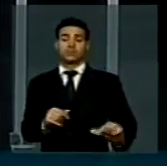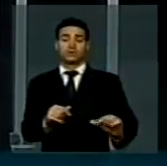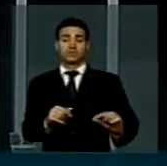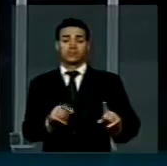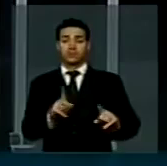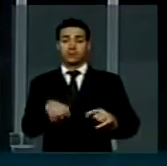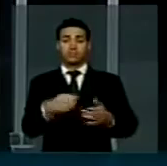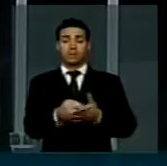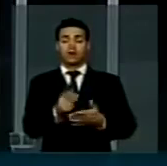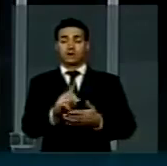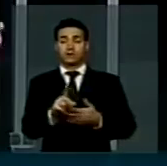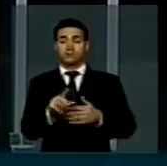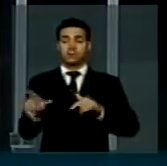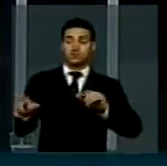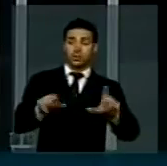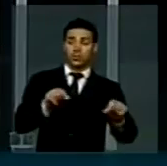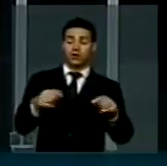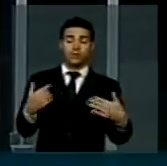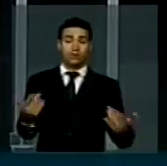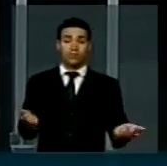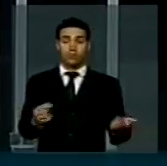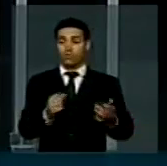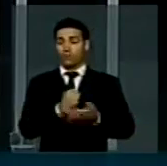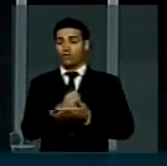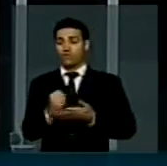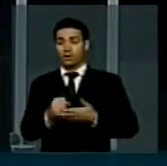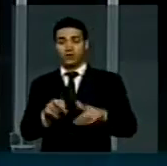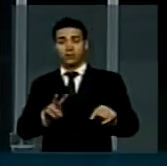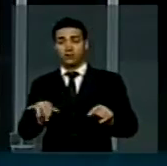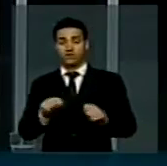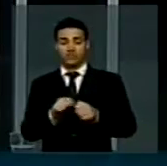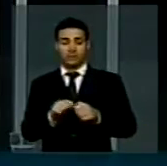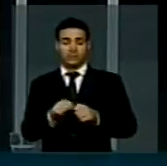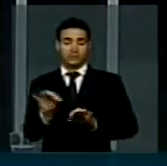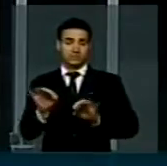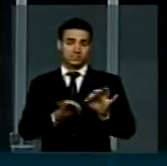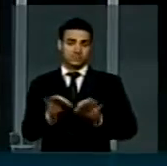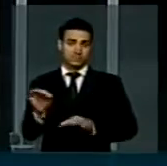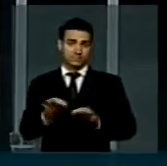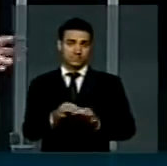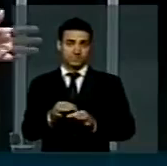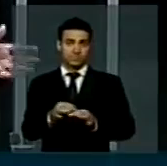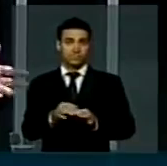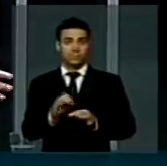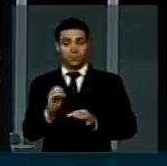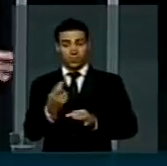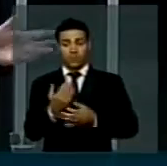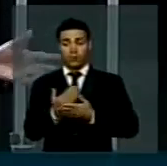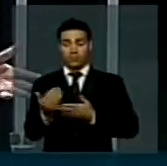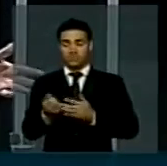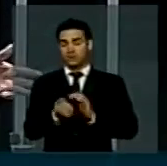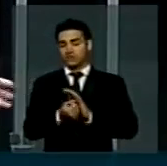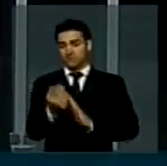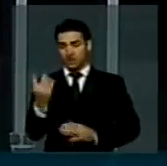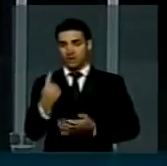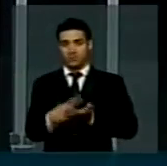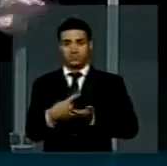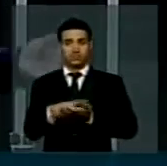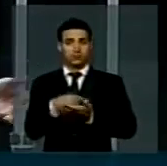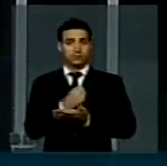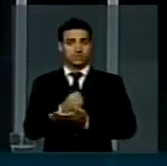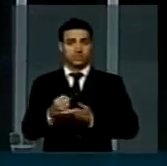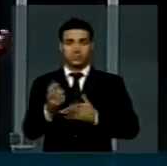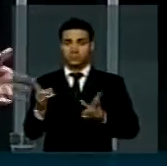a escolha de Sofia entre o convênio que ele ia encaminhar ou ia adotar. Ou começava vários convênios ao mesmo tempo e